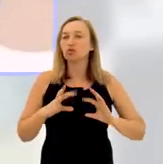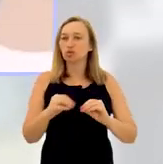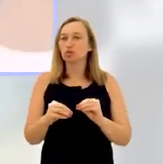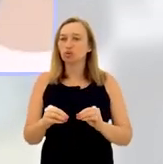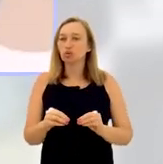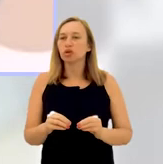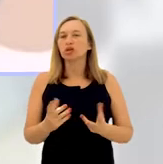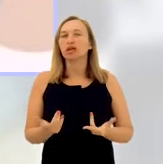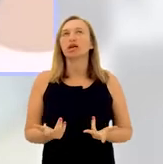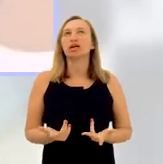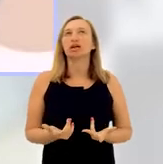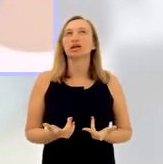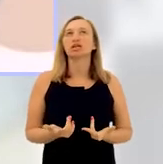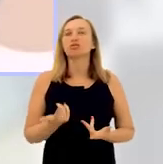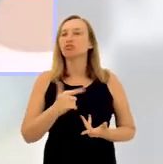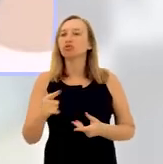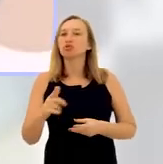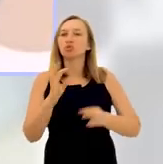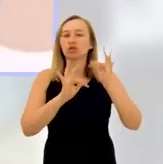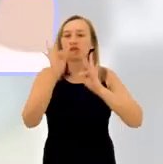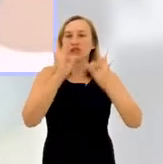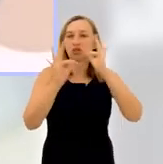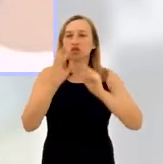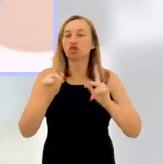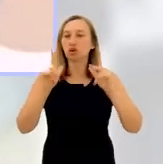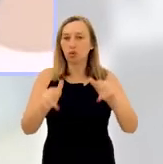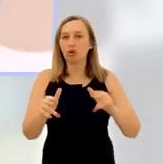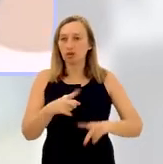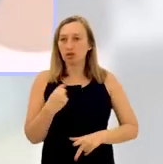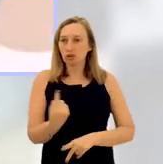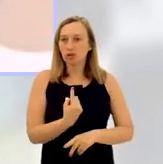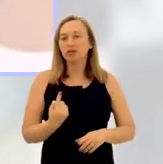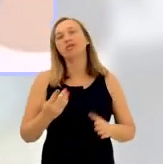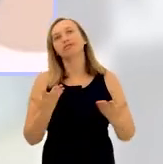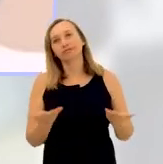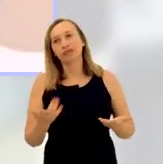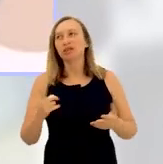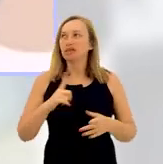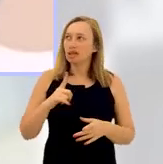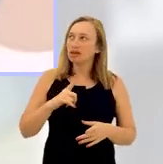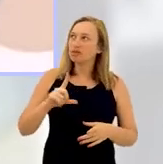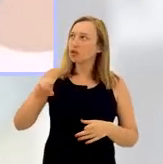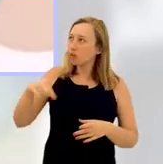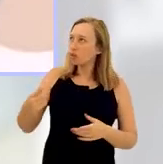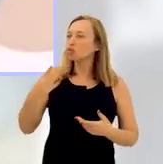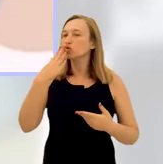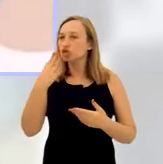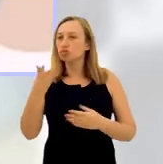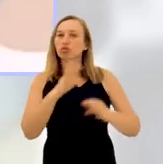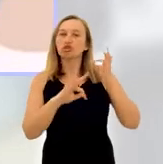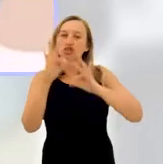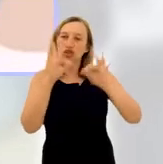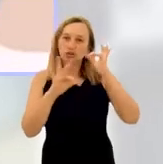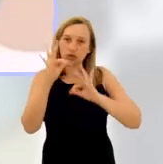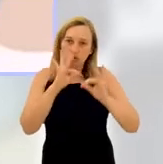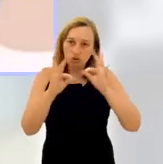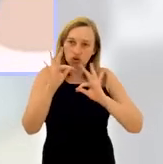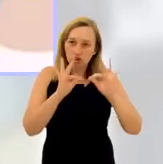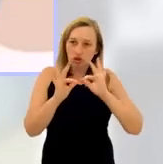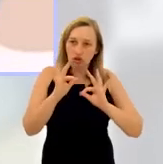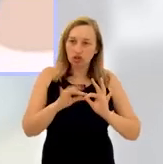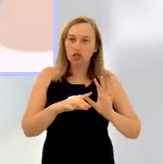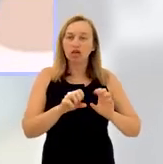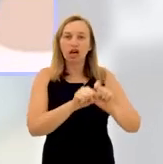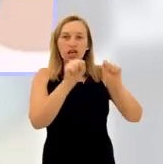concorrentes, enfim, a gente viu, de fato, que não existia uma tecnologia semelhante como essa. Claro que existem botões de pânico, outras tecnologias